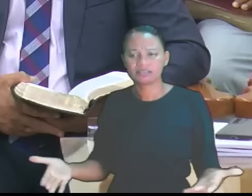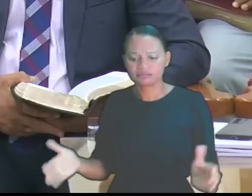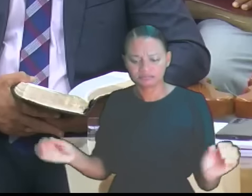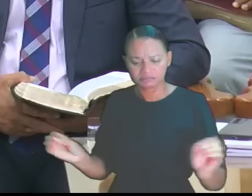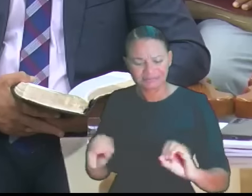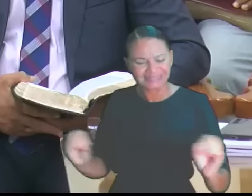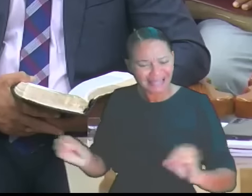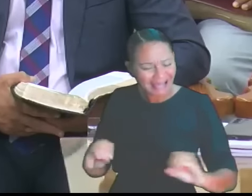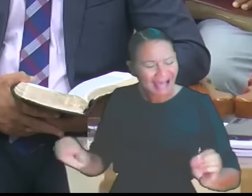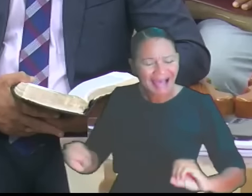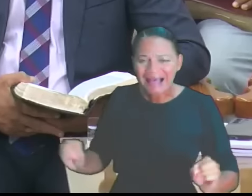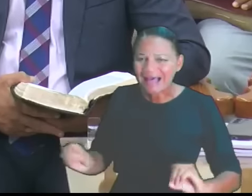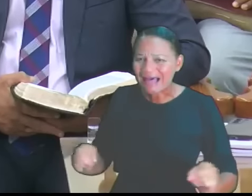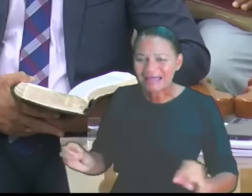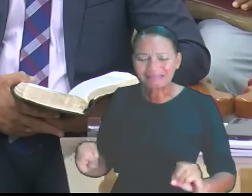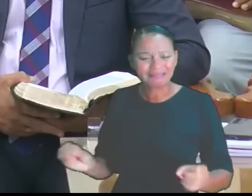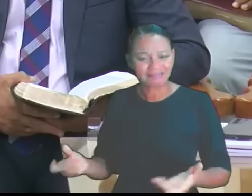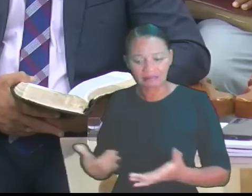incharam.